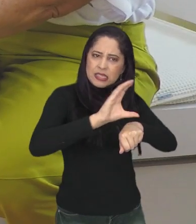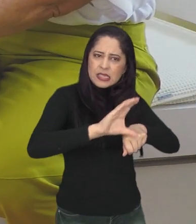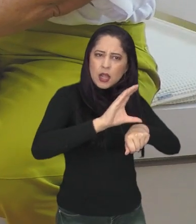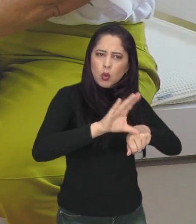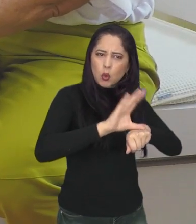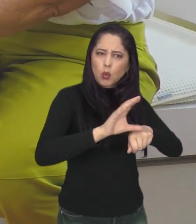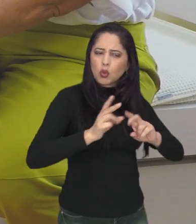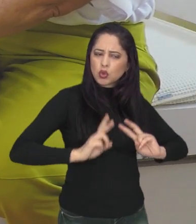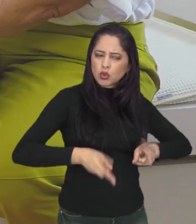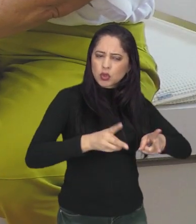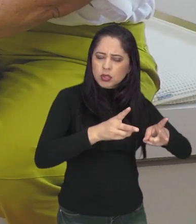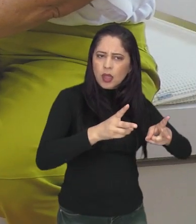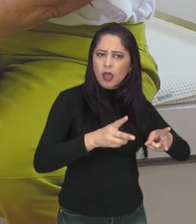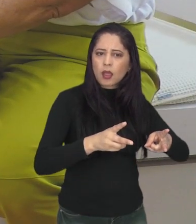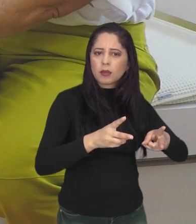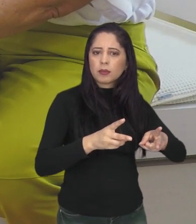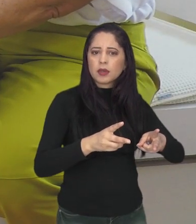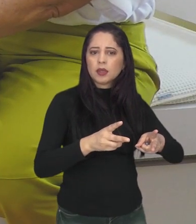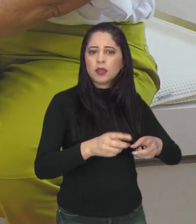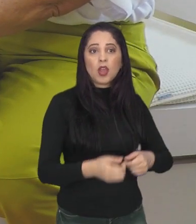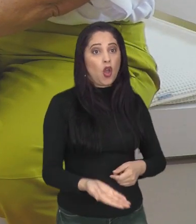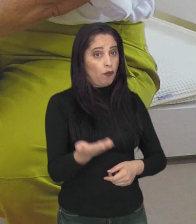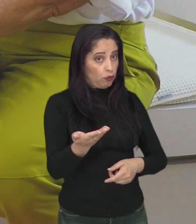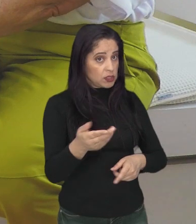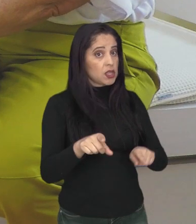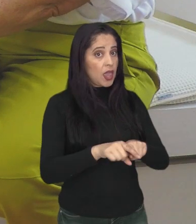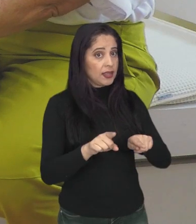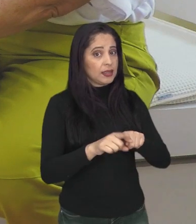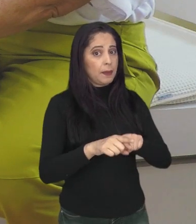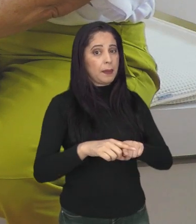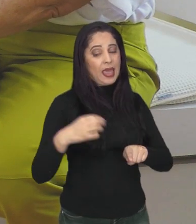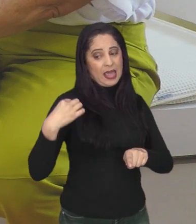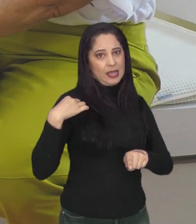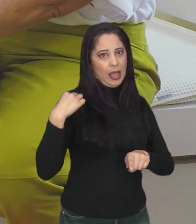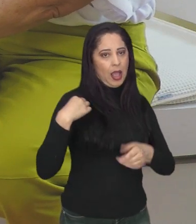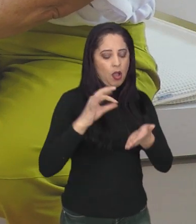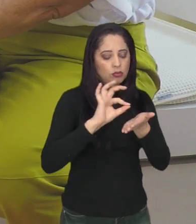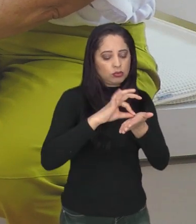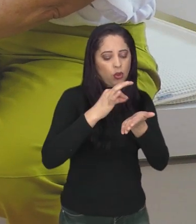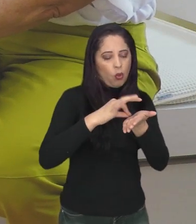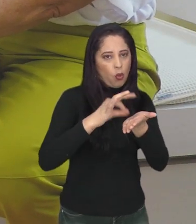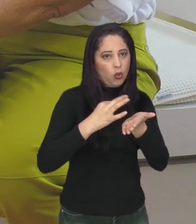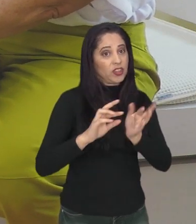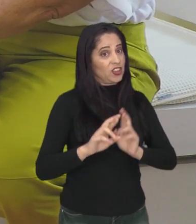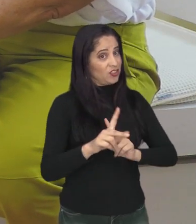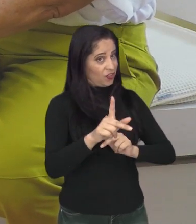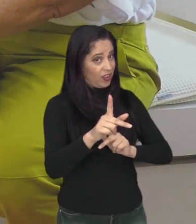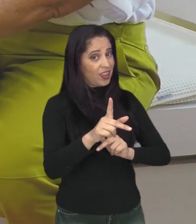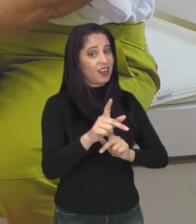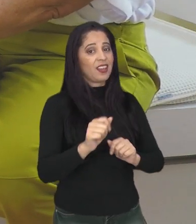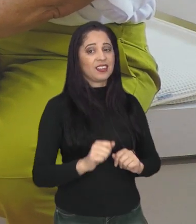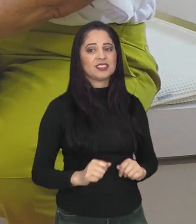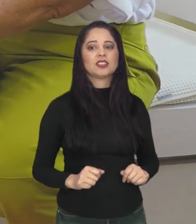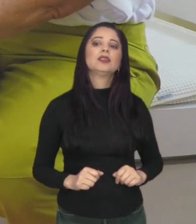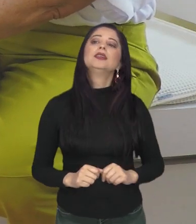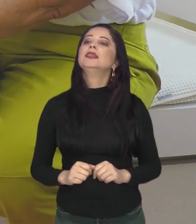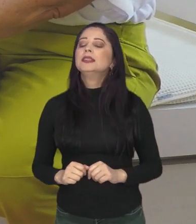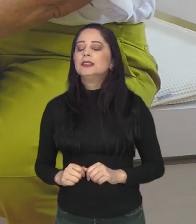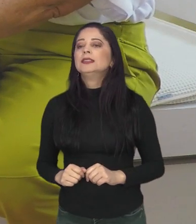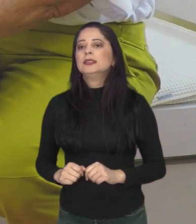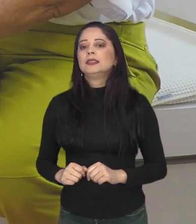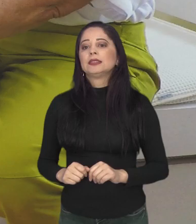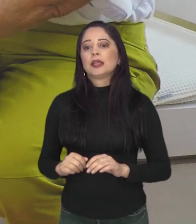vez mais Um novo aprendizado você mexe com costura a linha é diferente né bordados